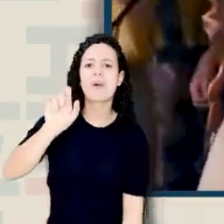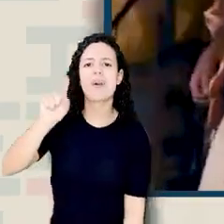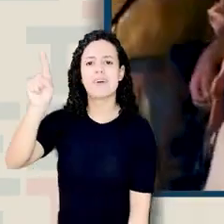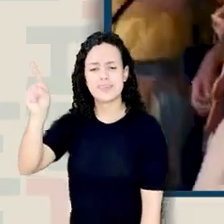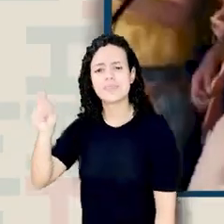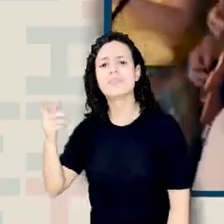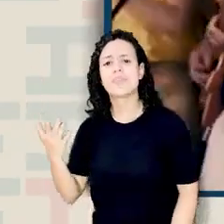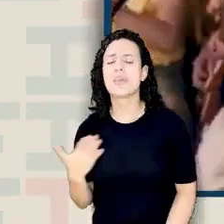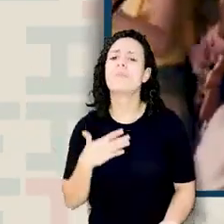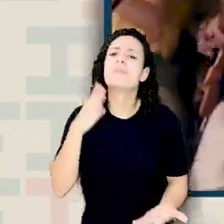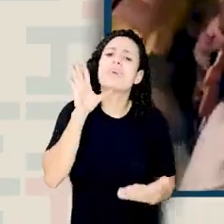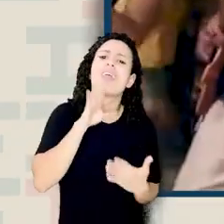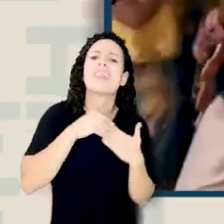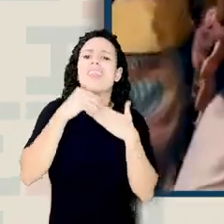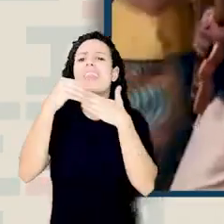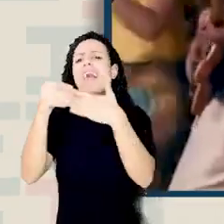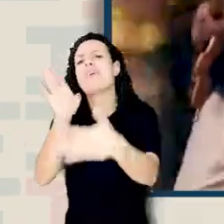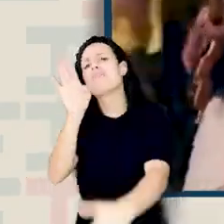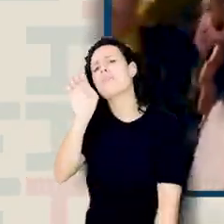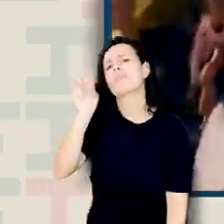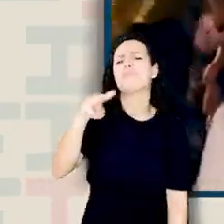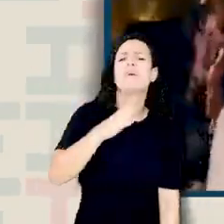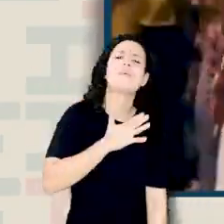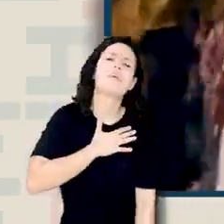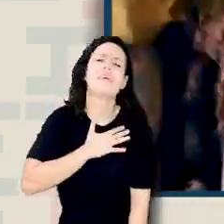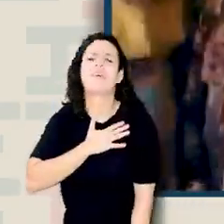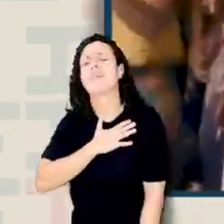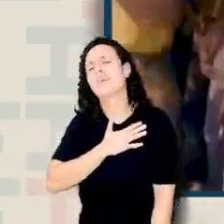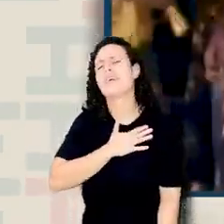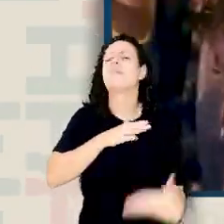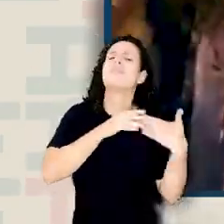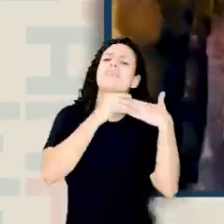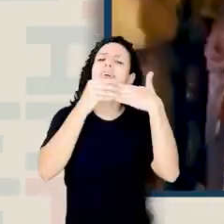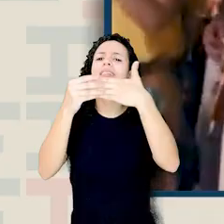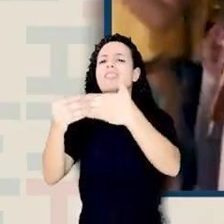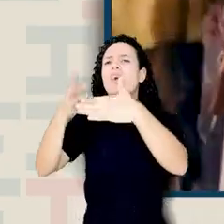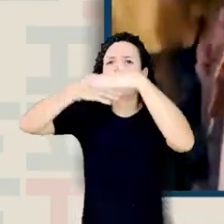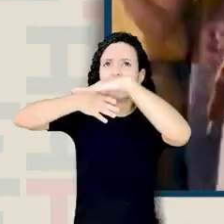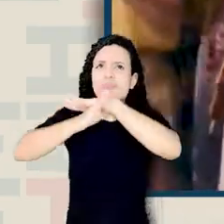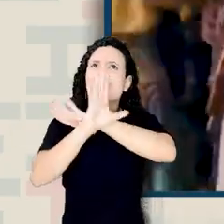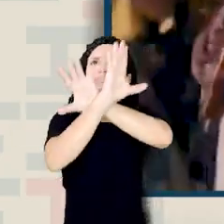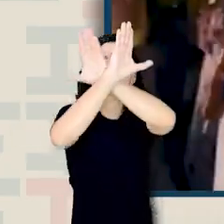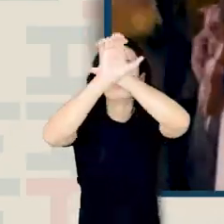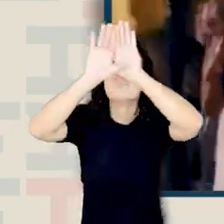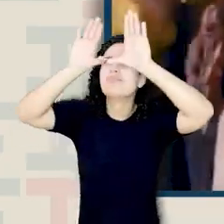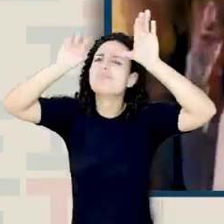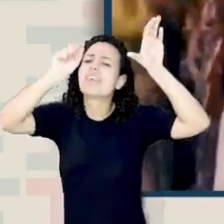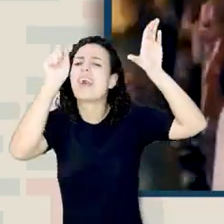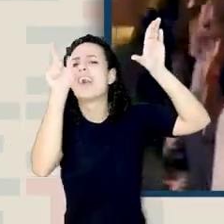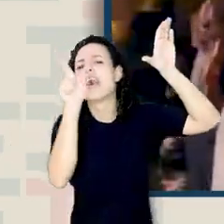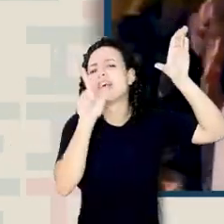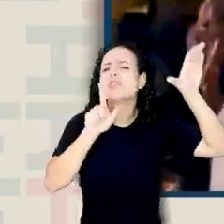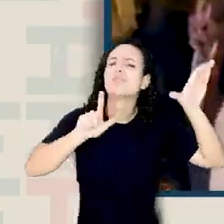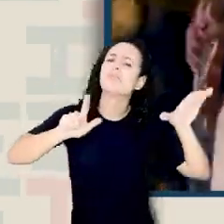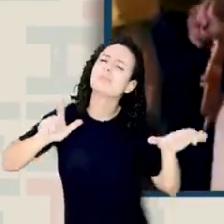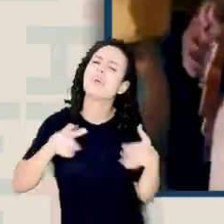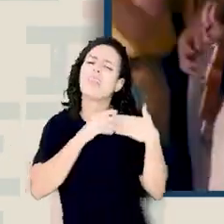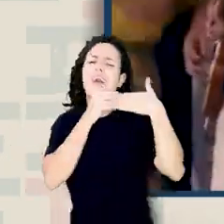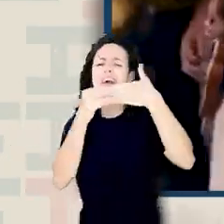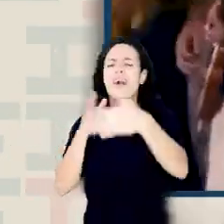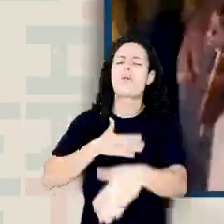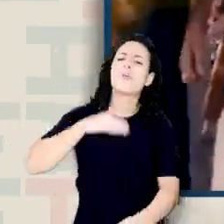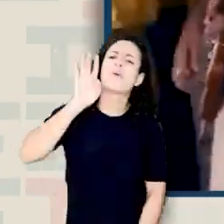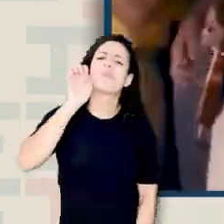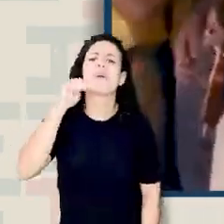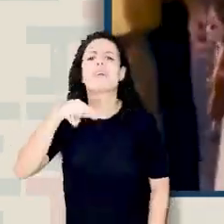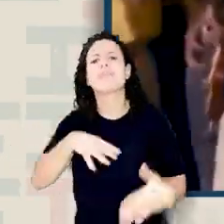leva, meu bem, me leva pra dentro da noite azul. Me